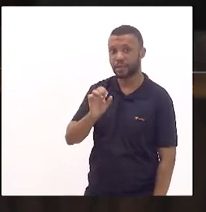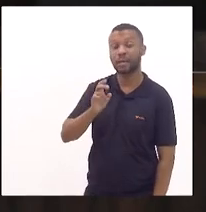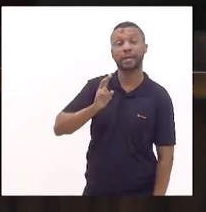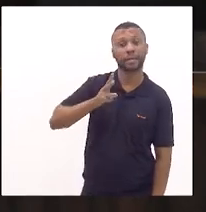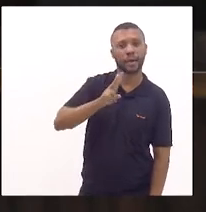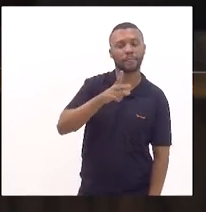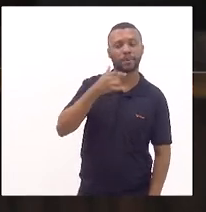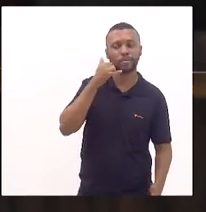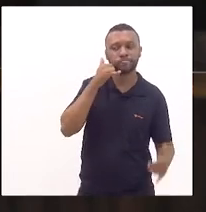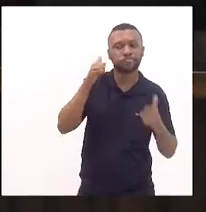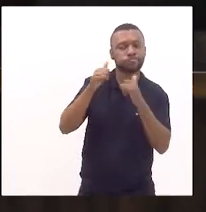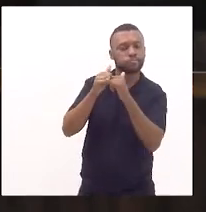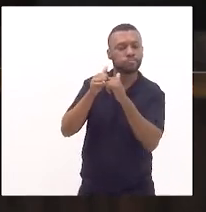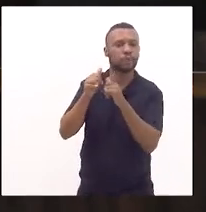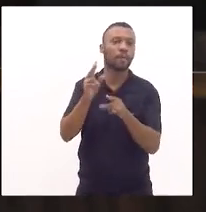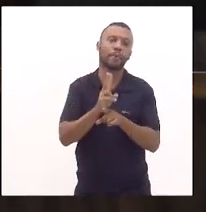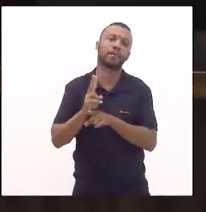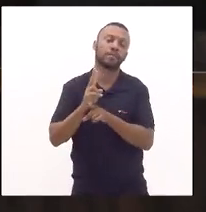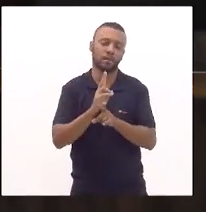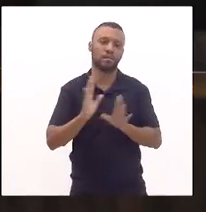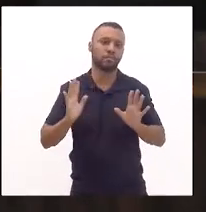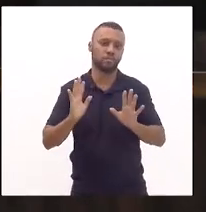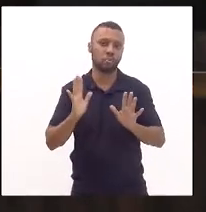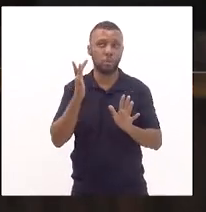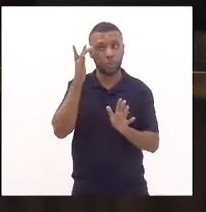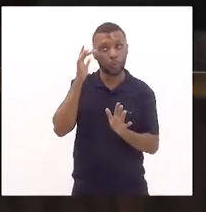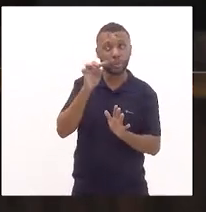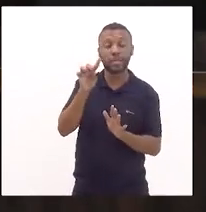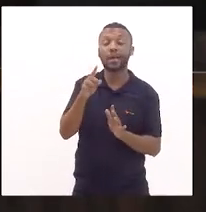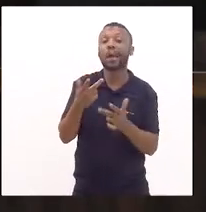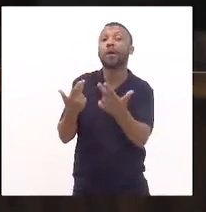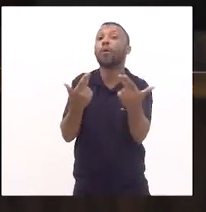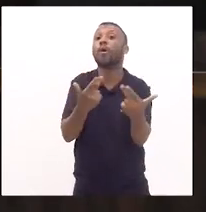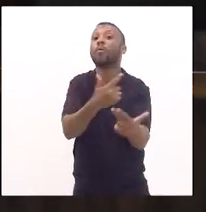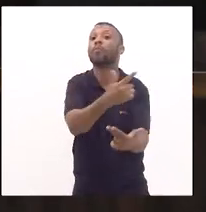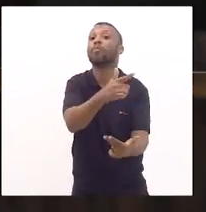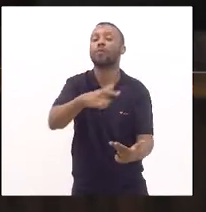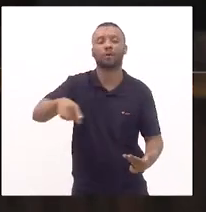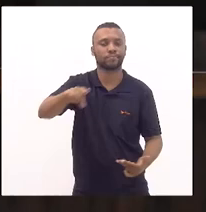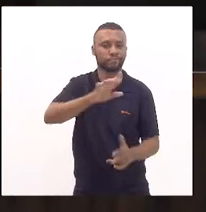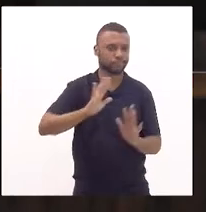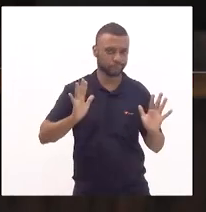atendeu. Logicamente, pode não ser igual com os demais. Então,